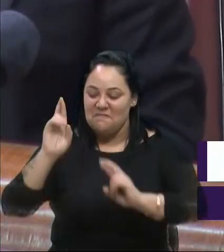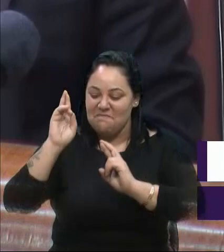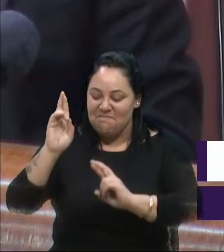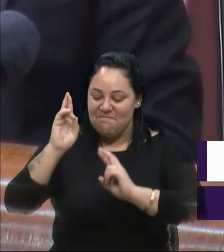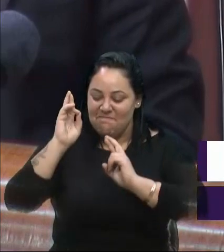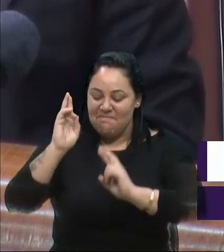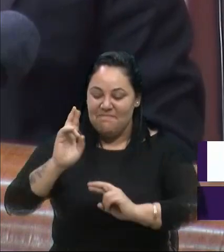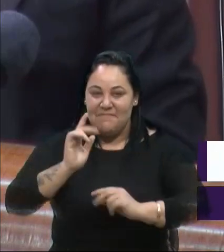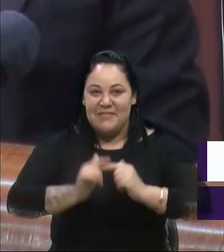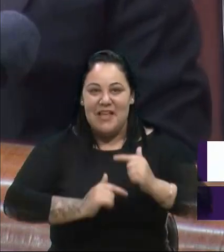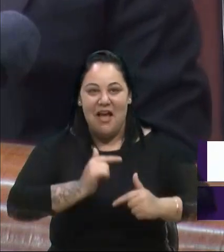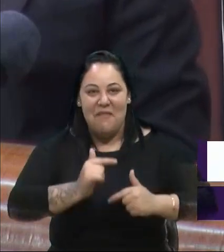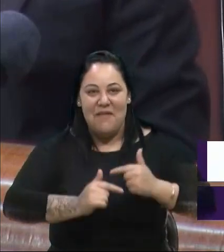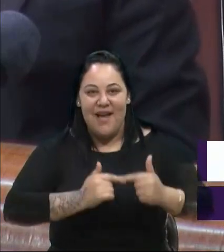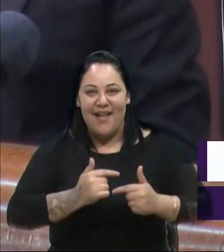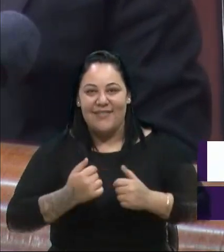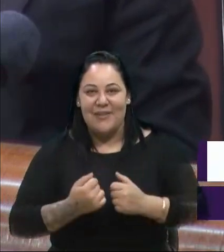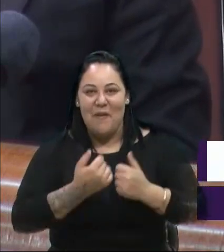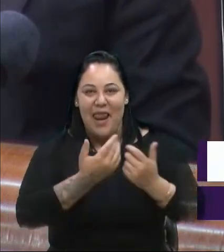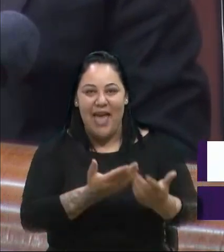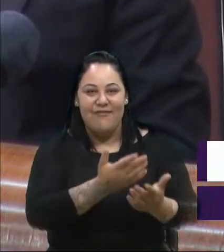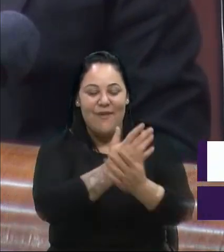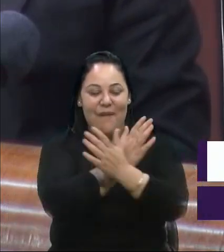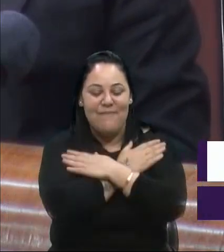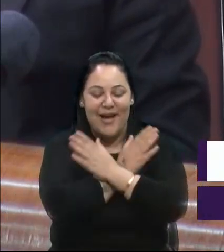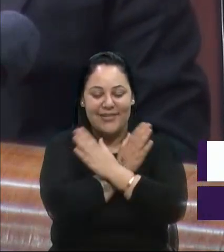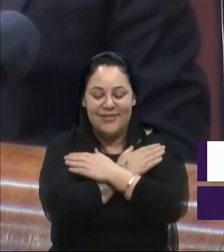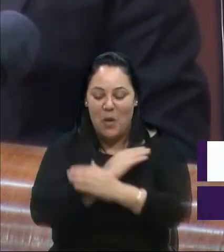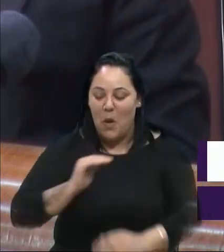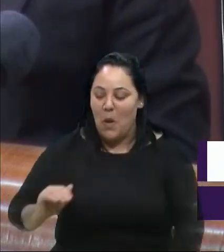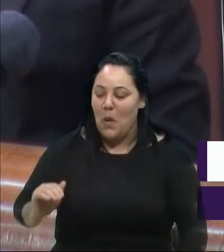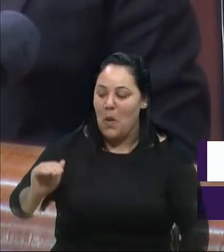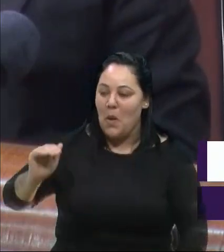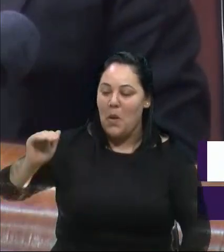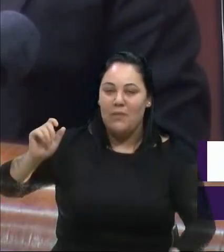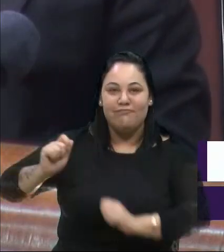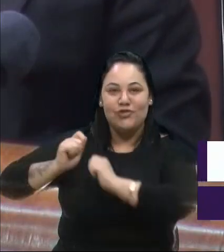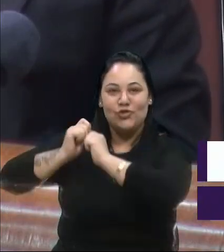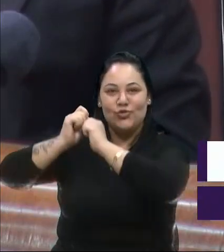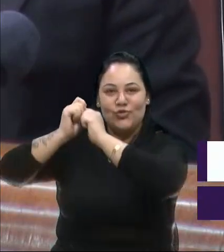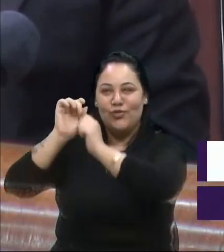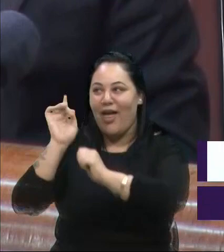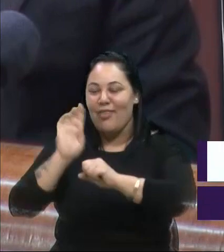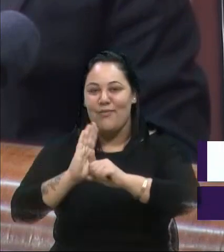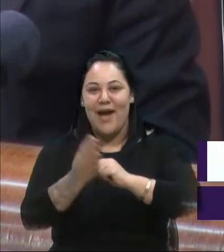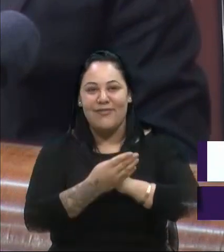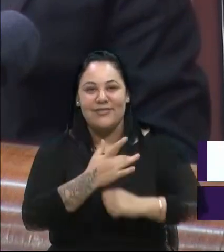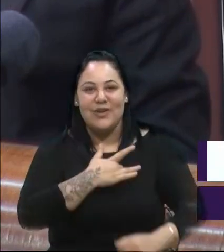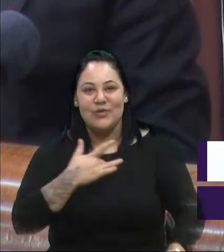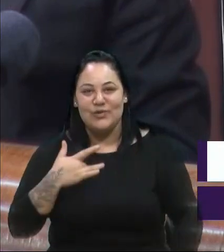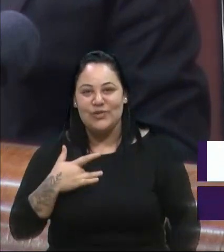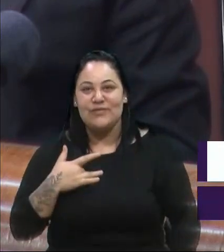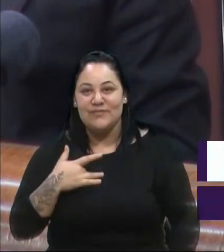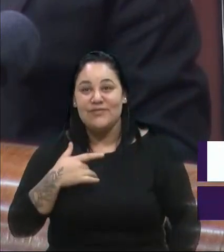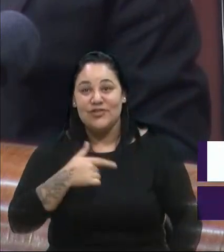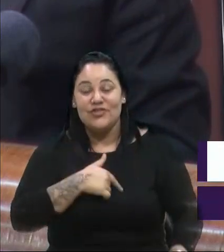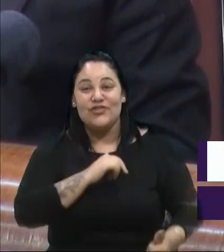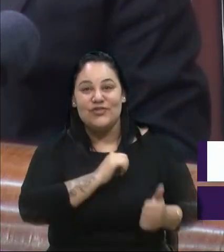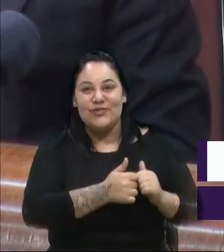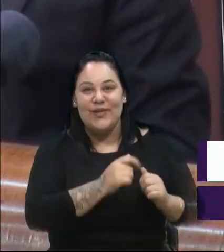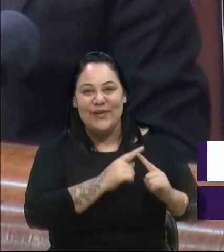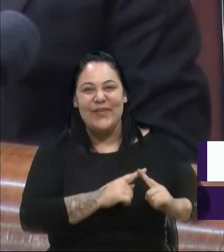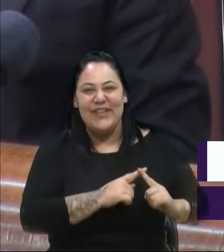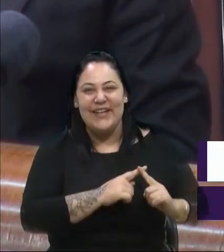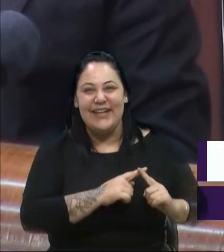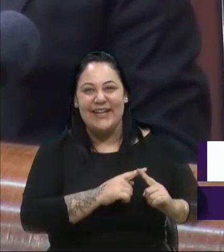trabalhador. Então, leve um abraço. Eu me criei com ele. É, lá no bairro Nossa Senhora da Saúde, nós jogávamos juntos na época, mas ela era